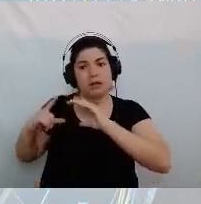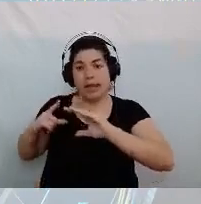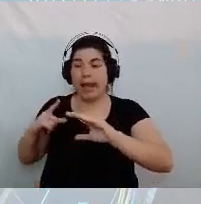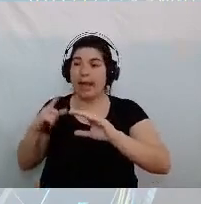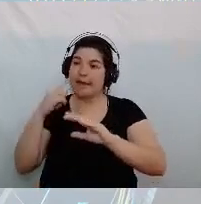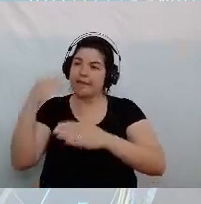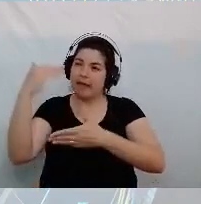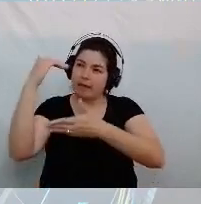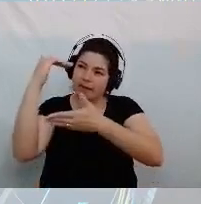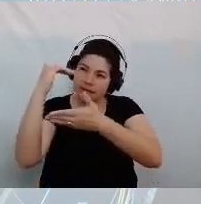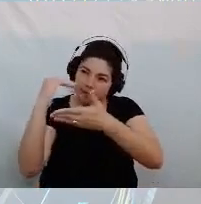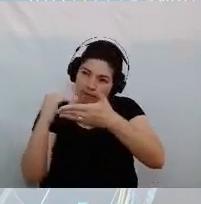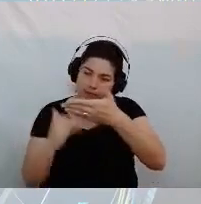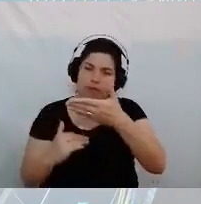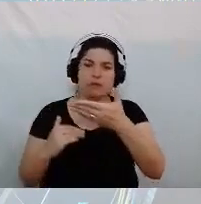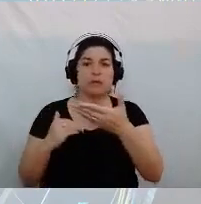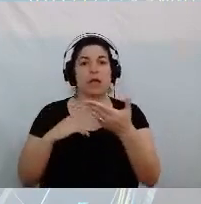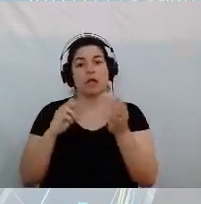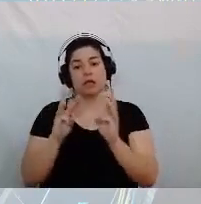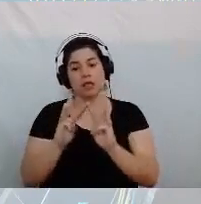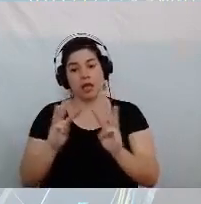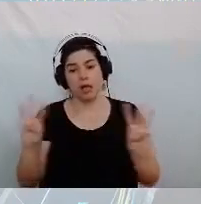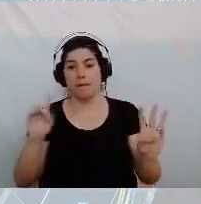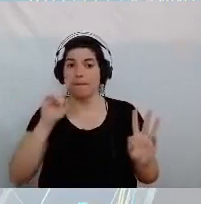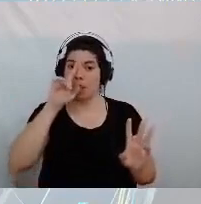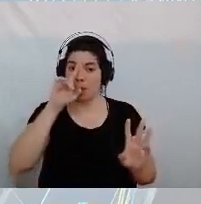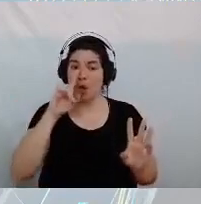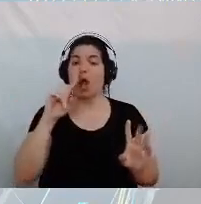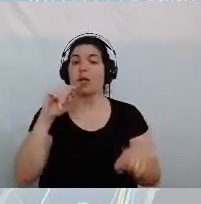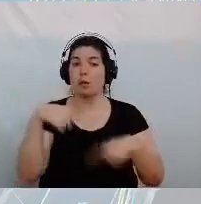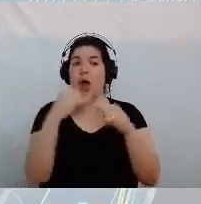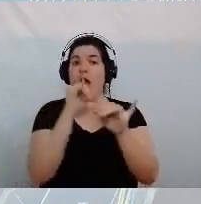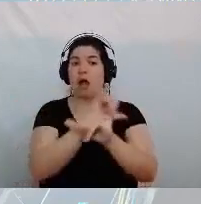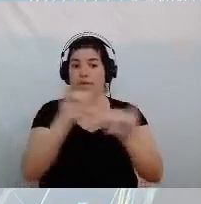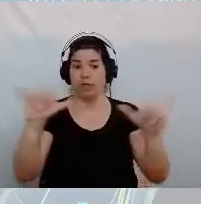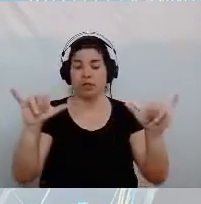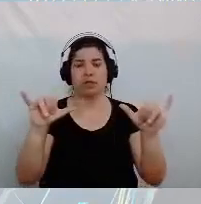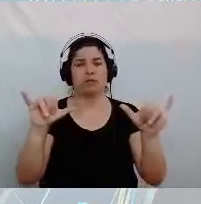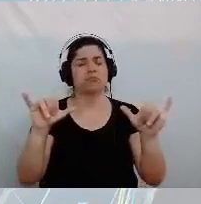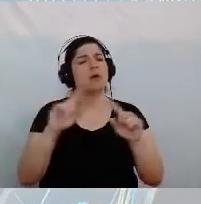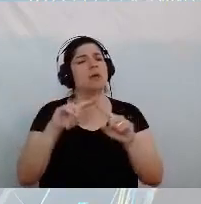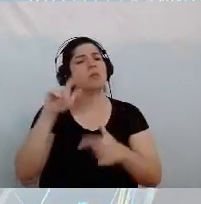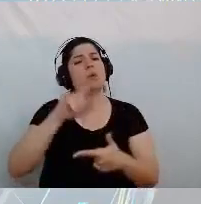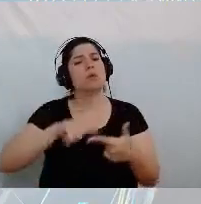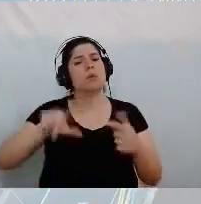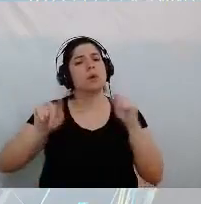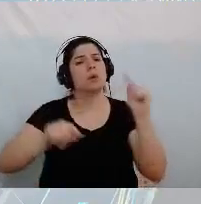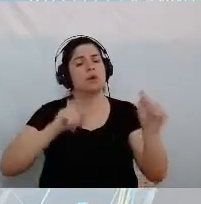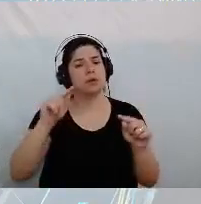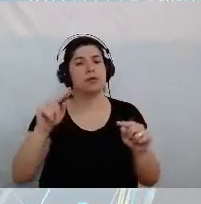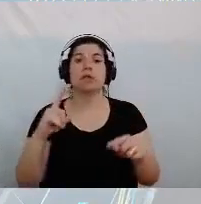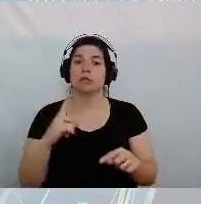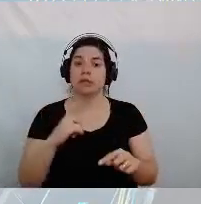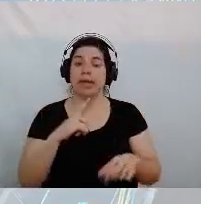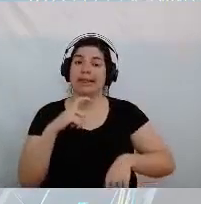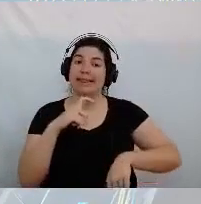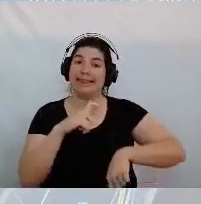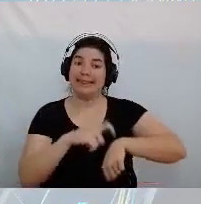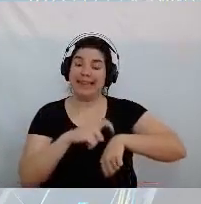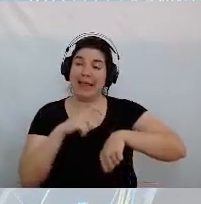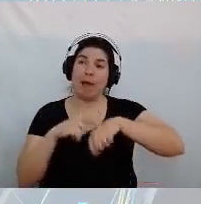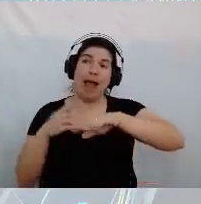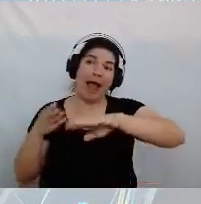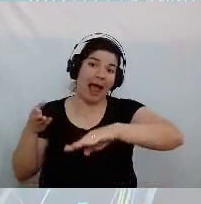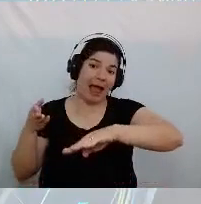de endereços perigoso se tiver a faz o alerta Qual o problema Evidente disso problema Evidente disso é que você vai aumentar o tempo de navegação você aumenta a